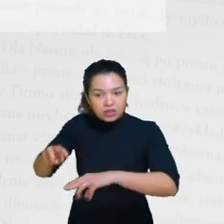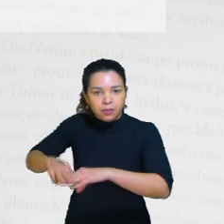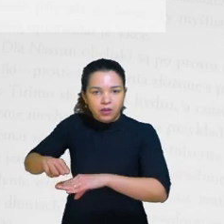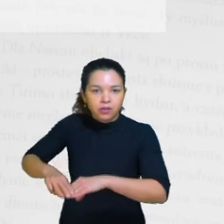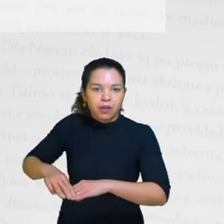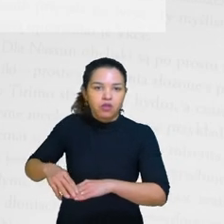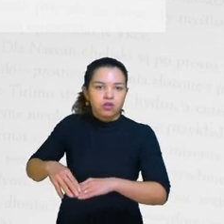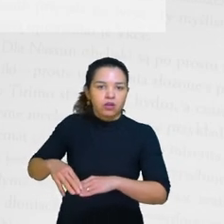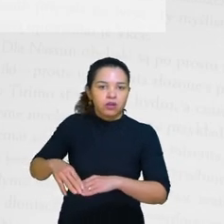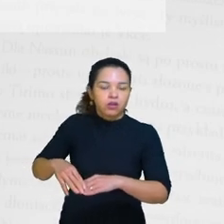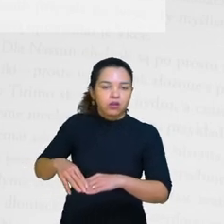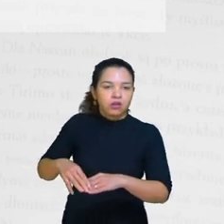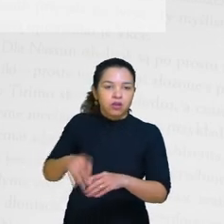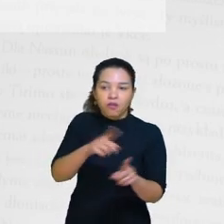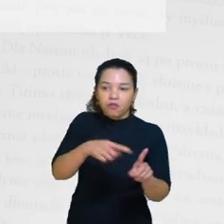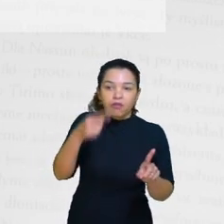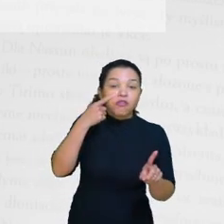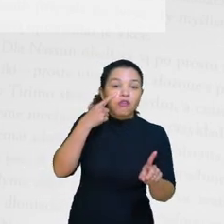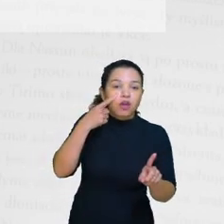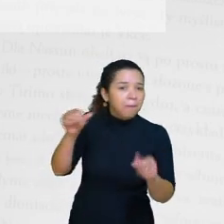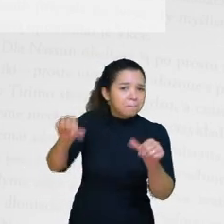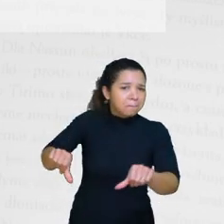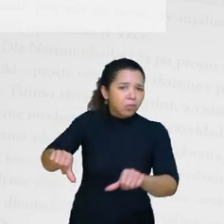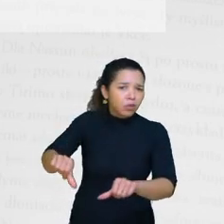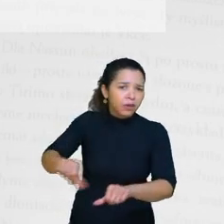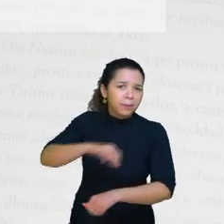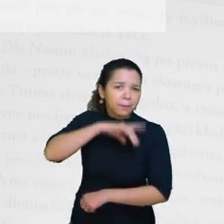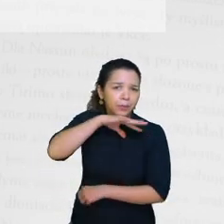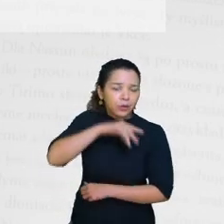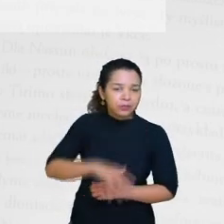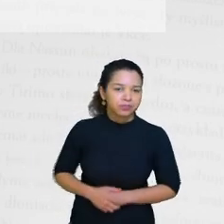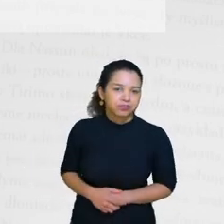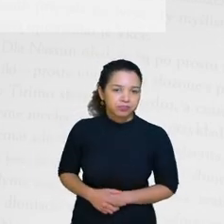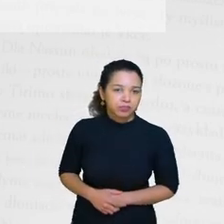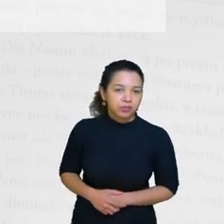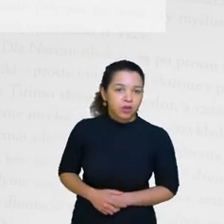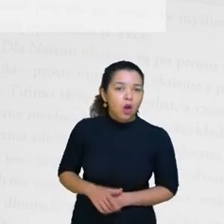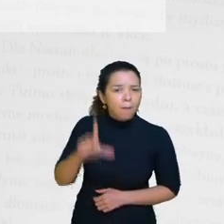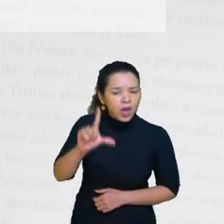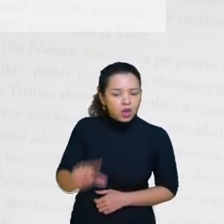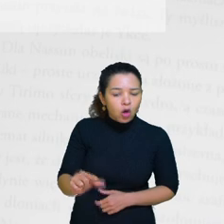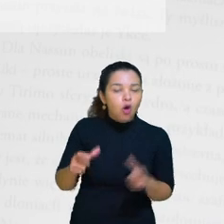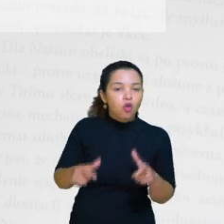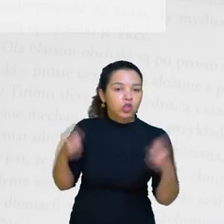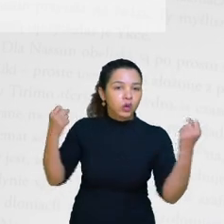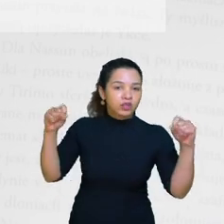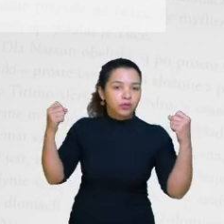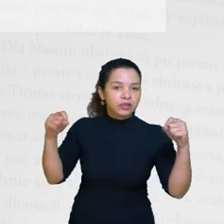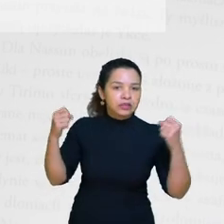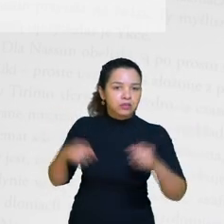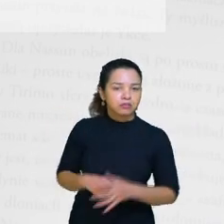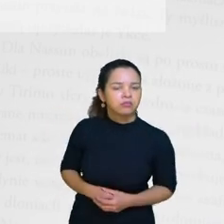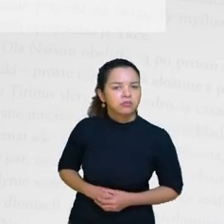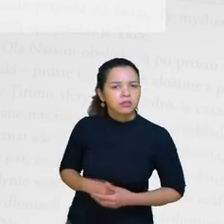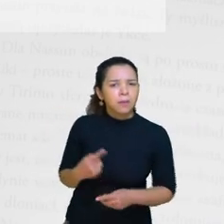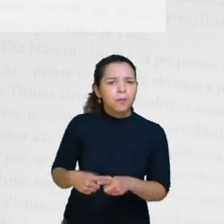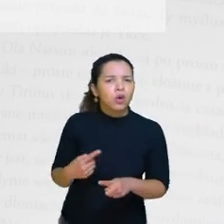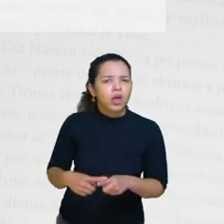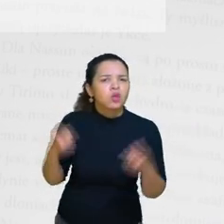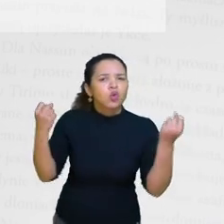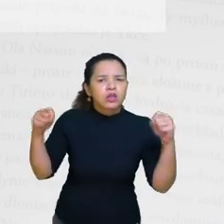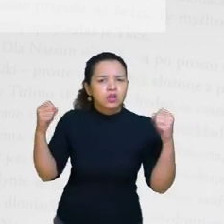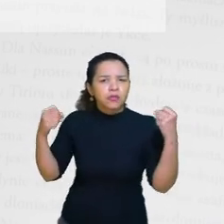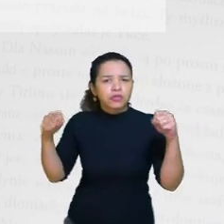indicadores e os melhores indicadores Estão onde na educação física por qu Por que a educação física tem números